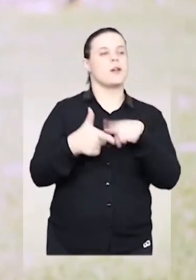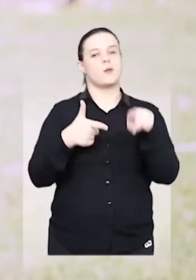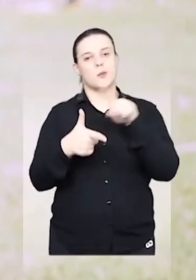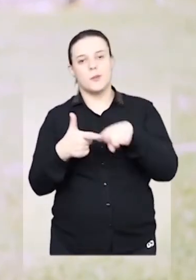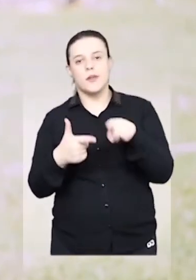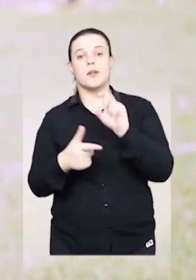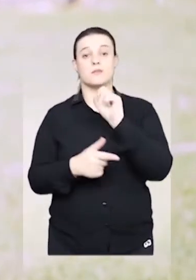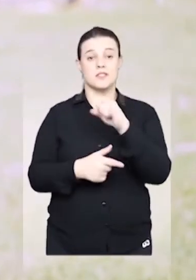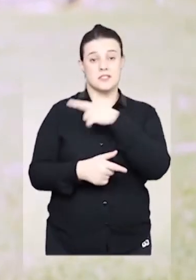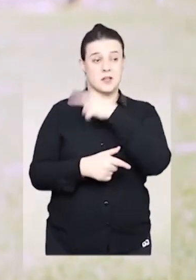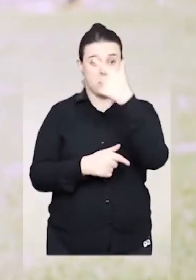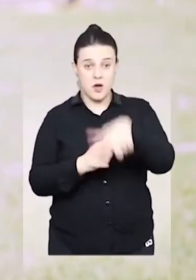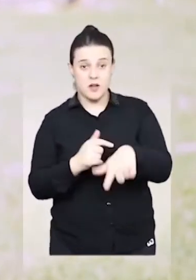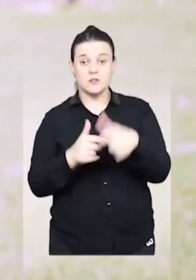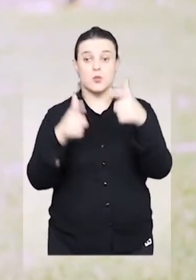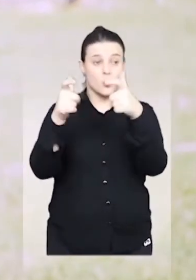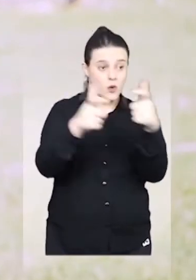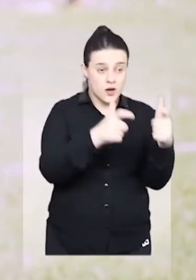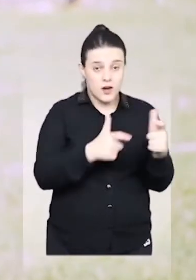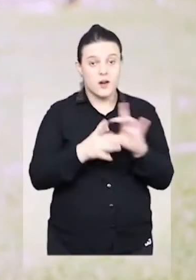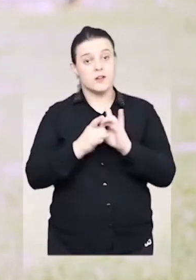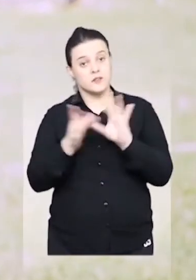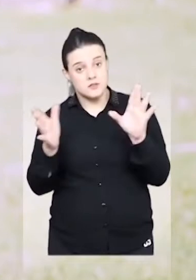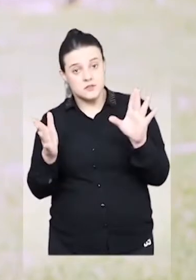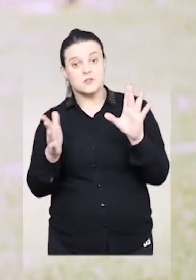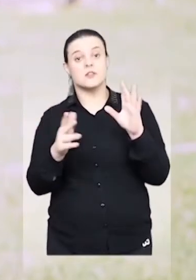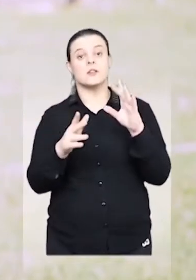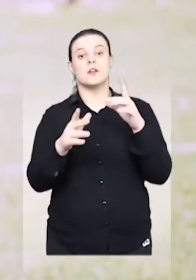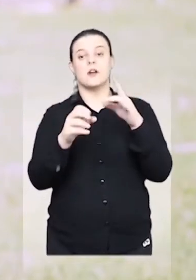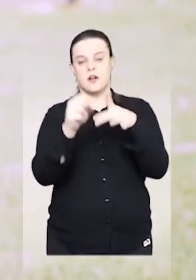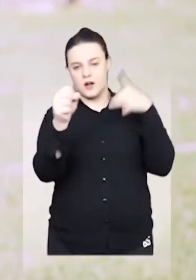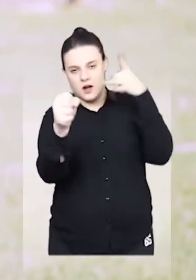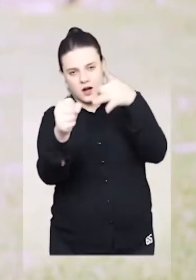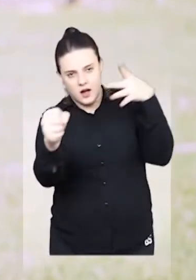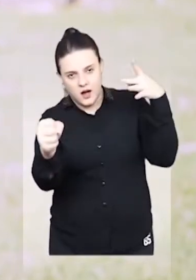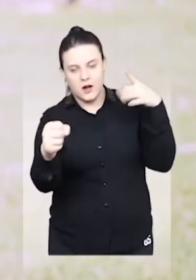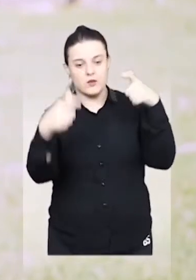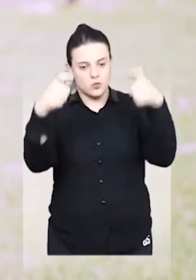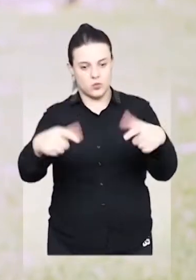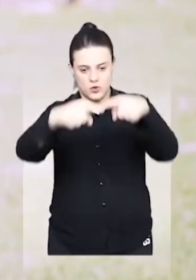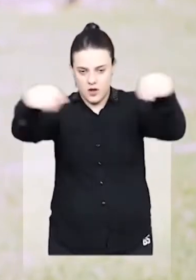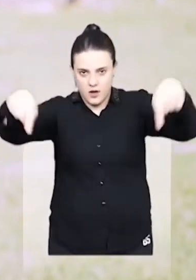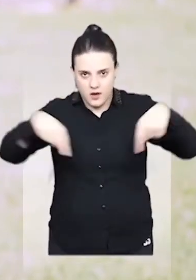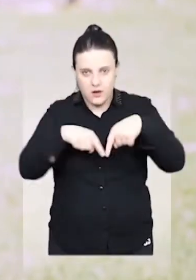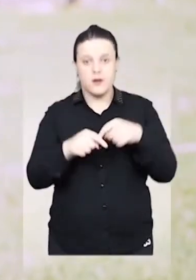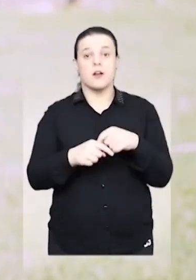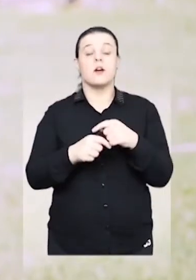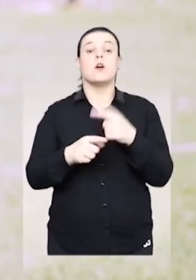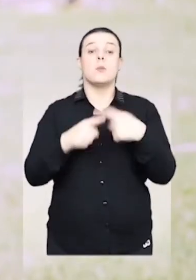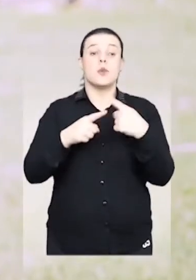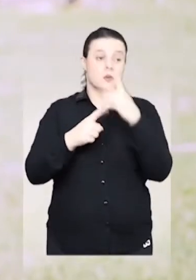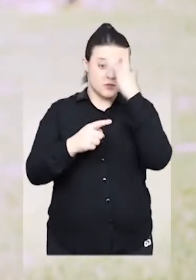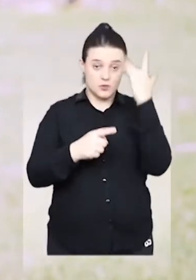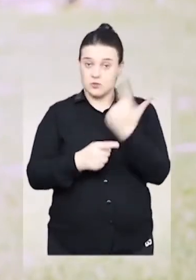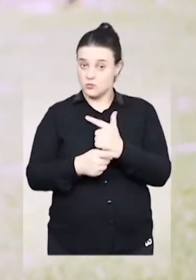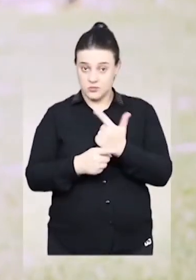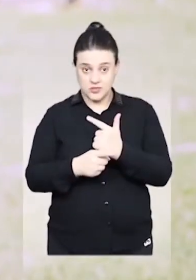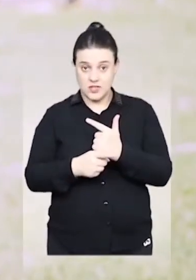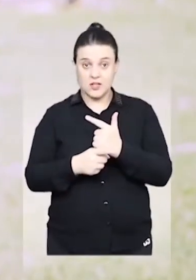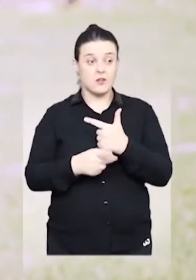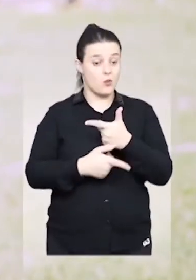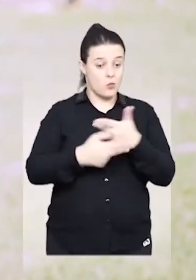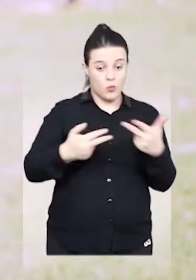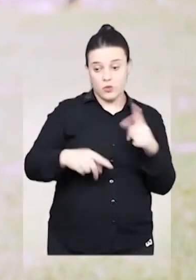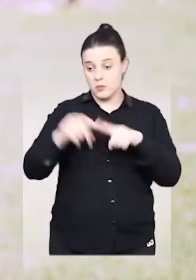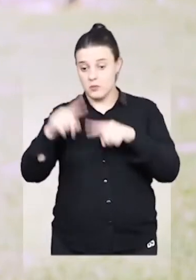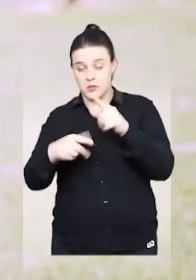financeira, se houverem mais espaços, disponibilizando arcos, campos e tudo mais, para que quem não tenha o